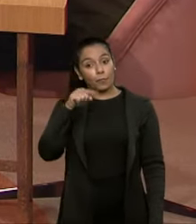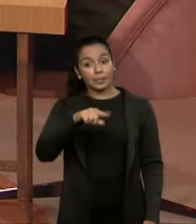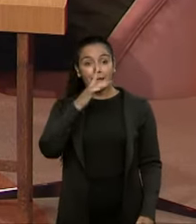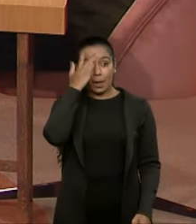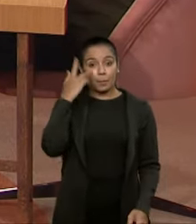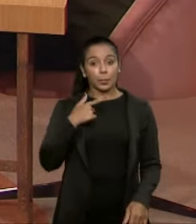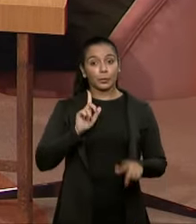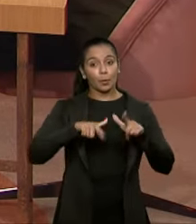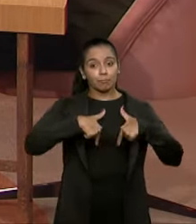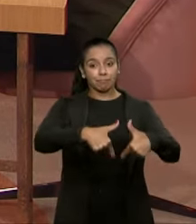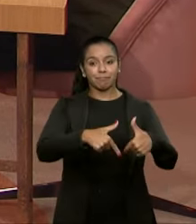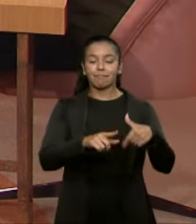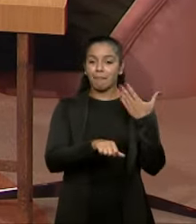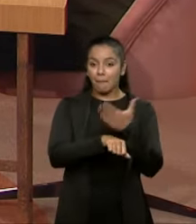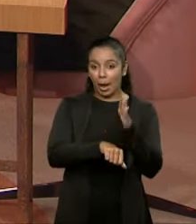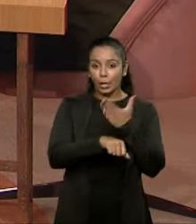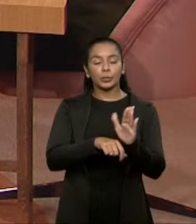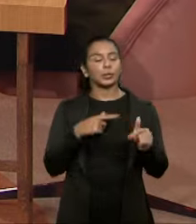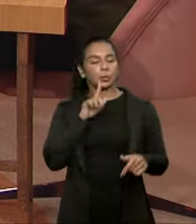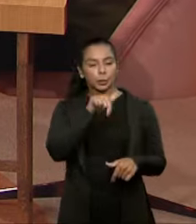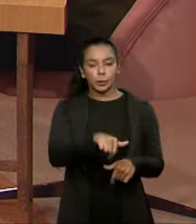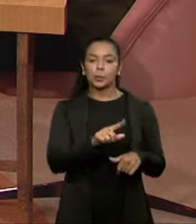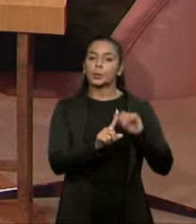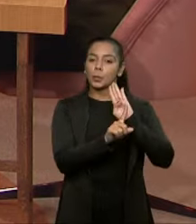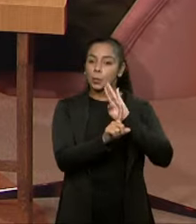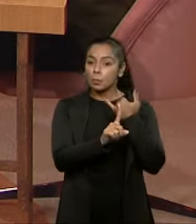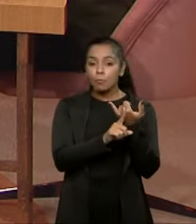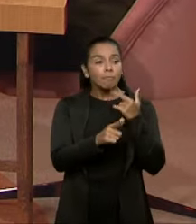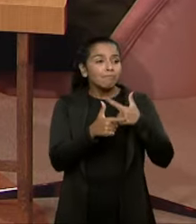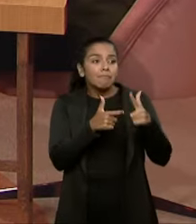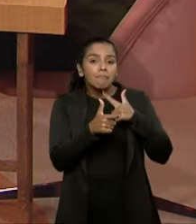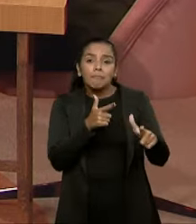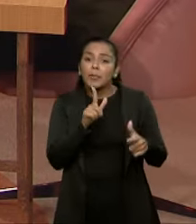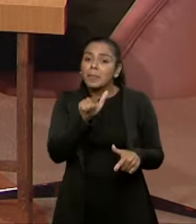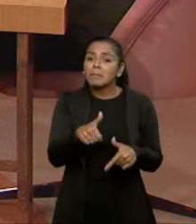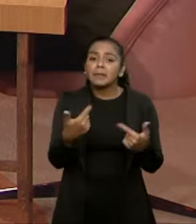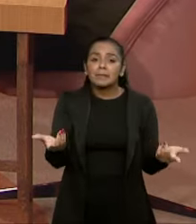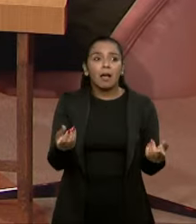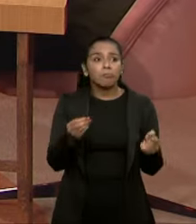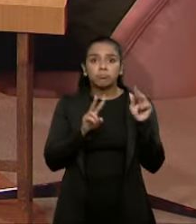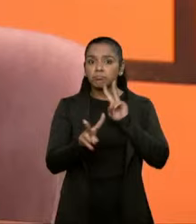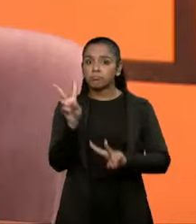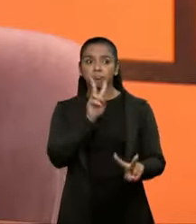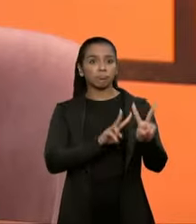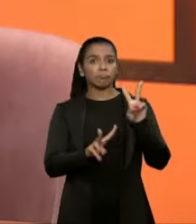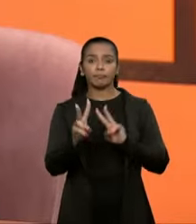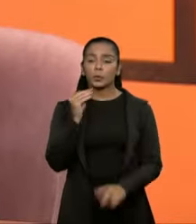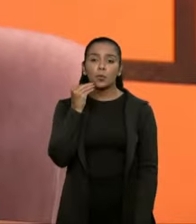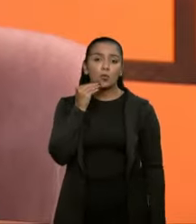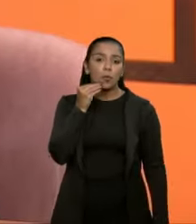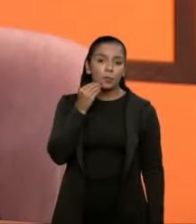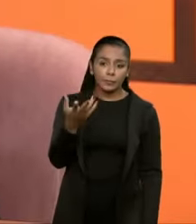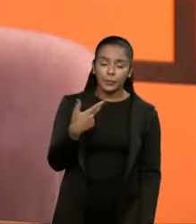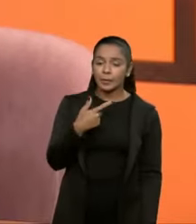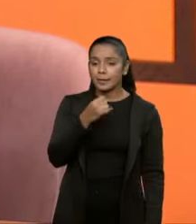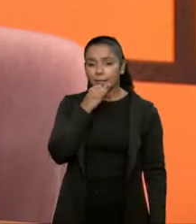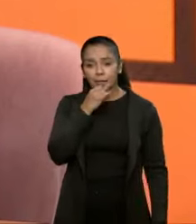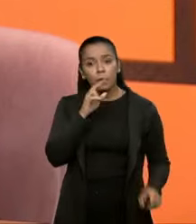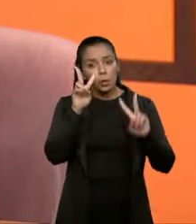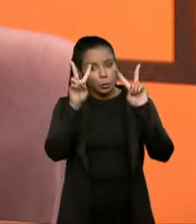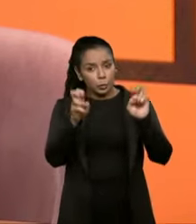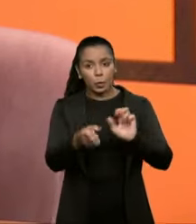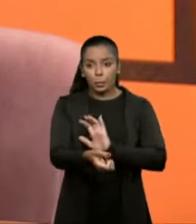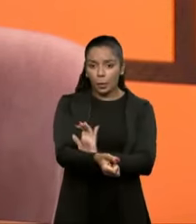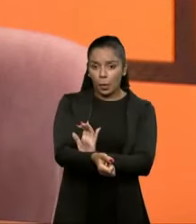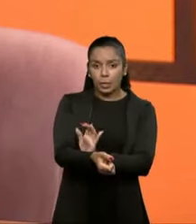bullying. Não tem outro personagem dentro dessa história para problemas que são tão visíveis, tão óbvios, como é o caso do racismo nas